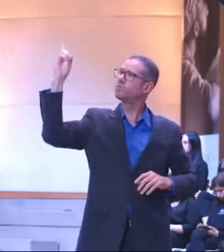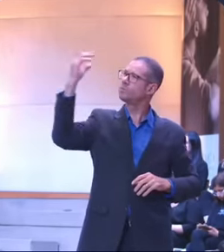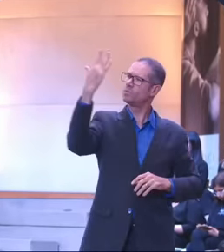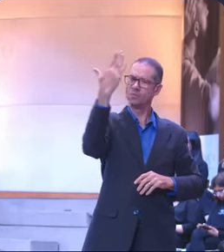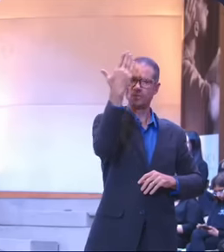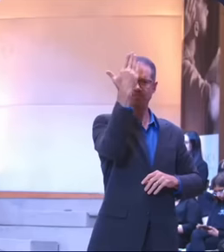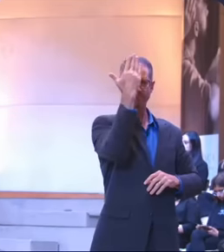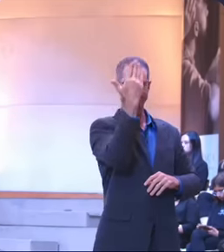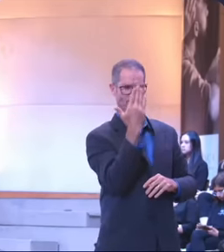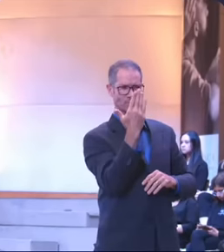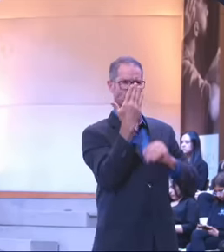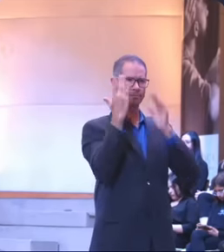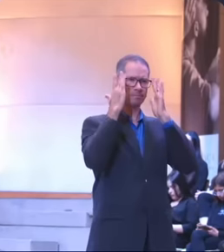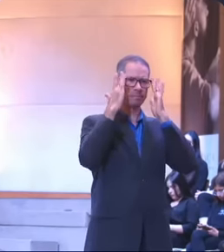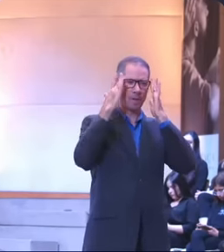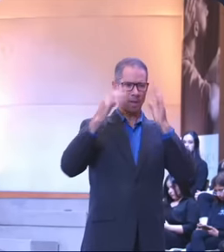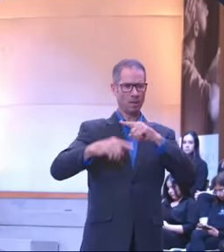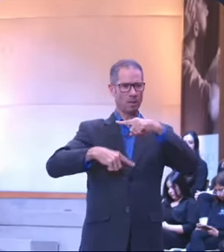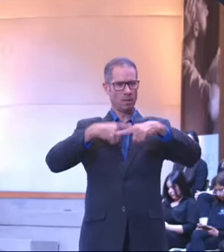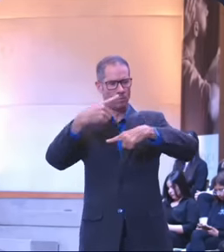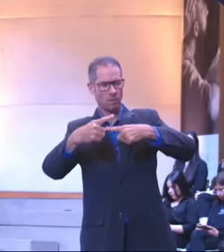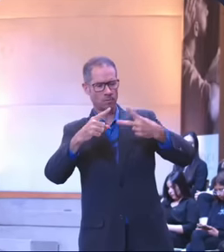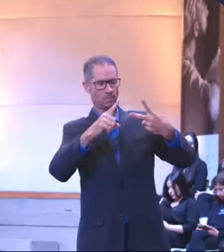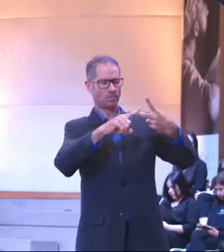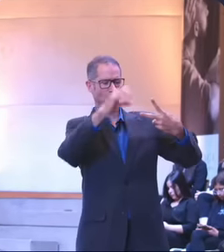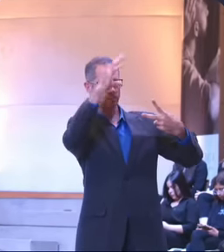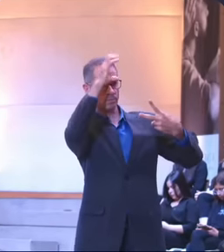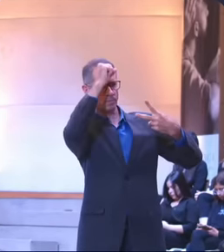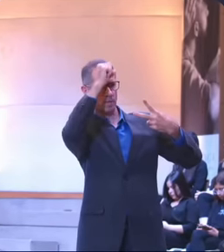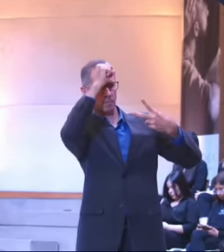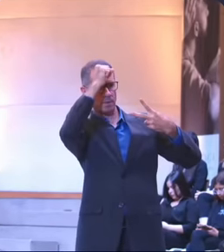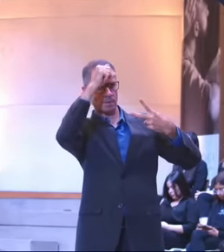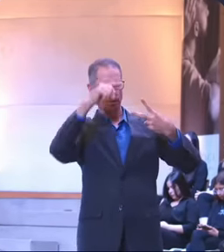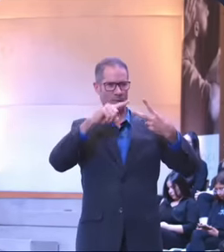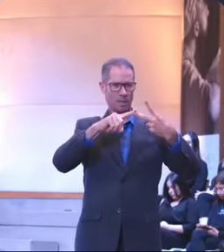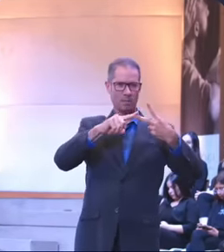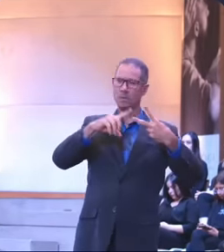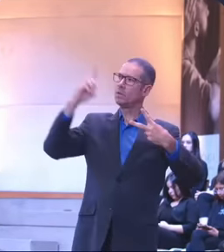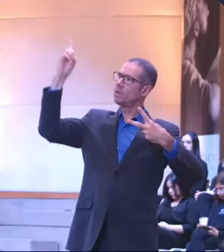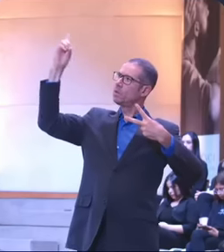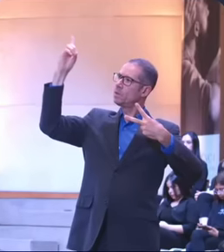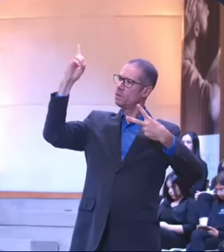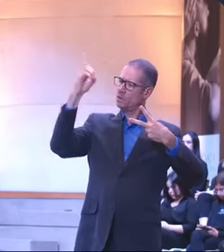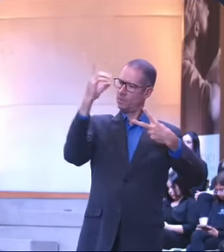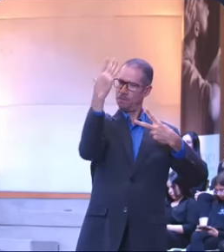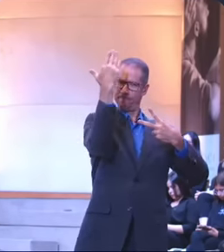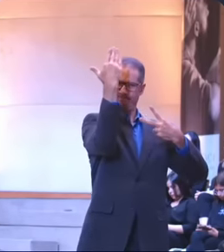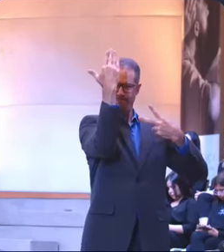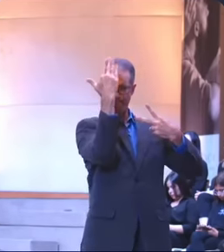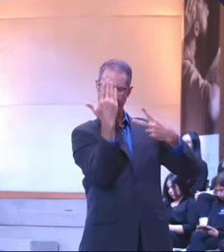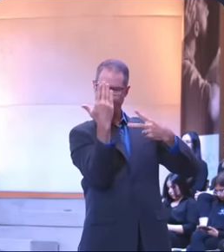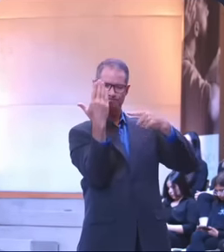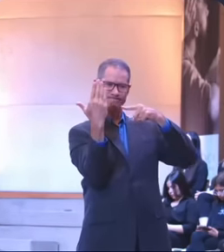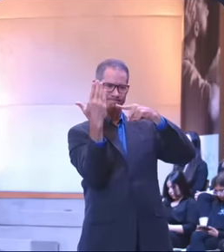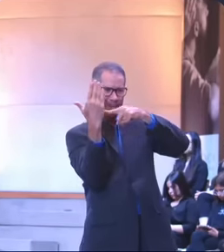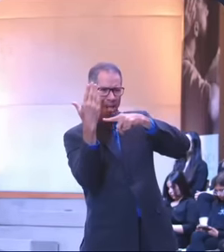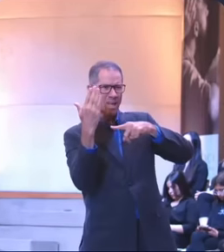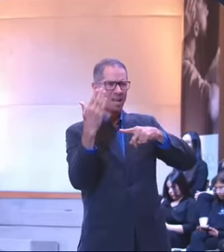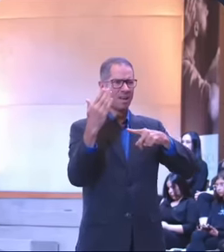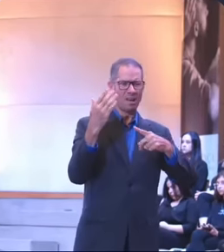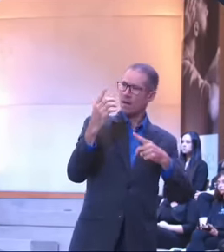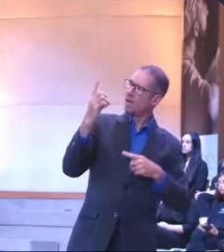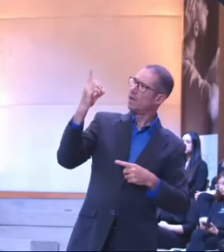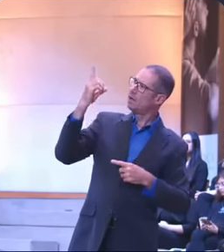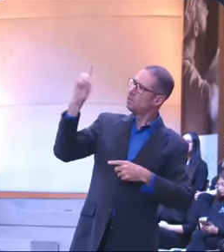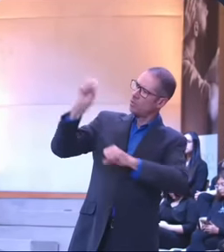do Senhor. Depois aprendemos de que na presença do Senhor, Ele não apenas revela